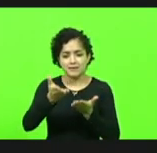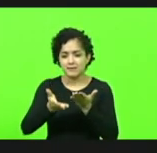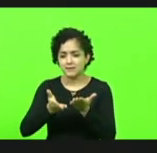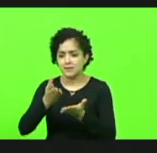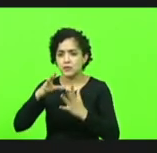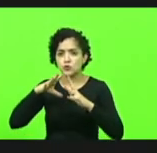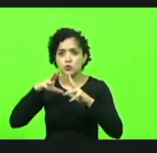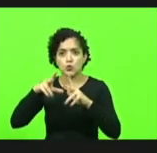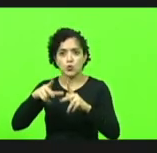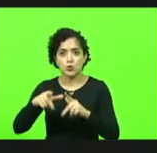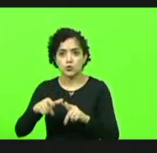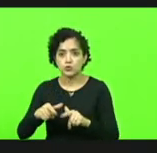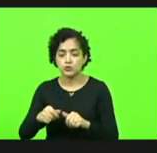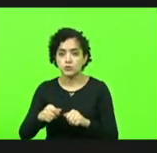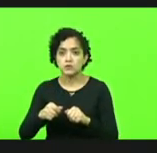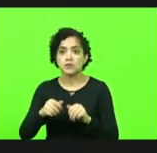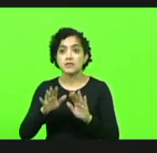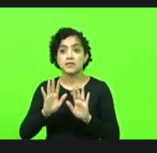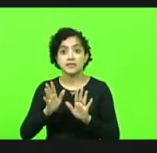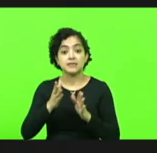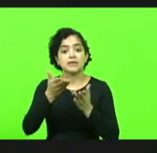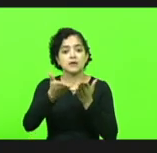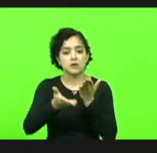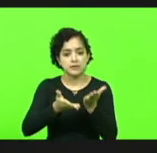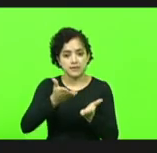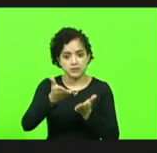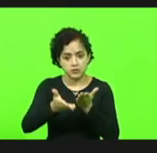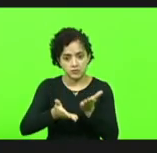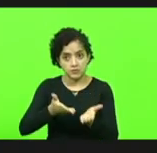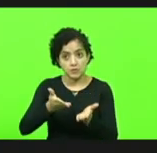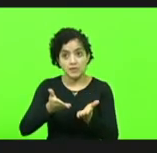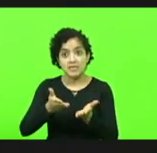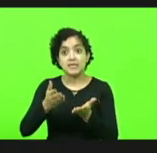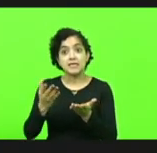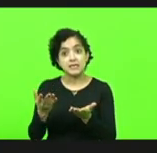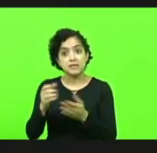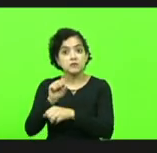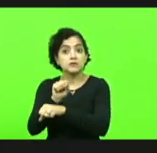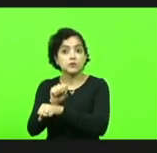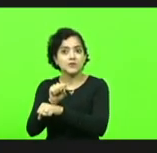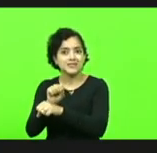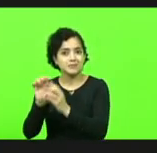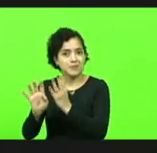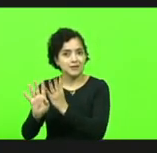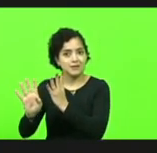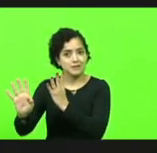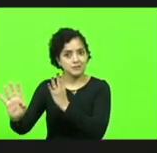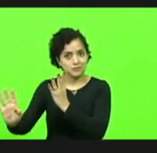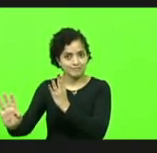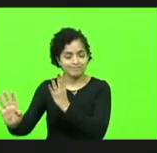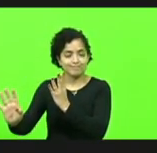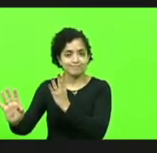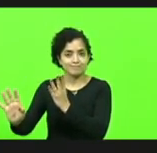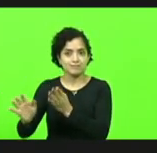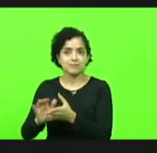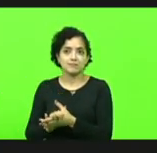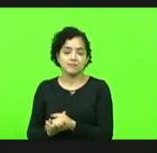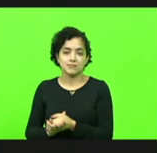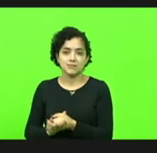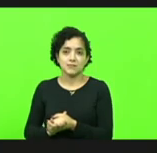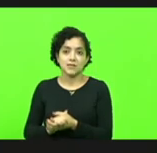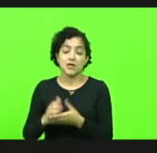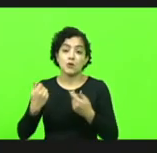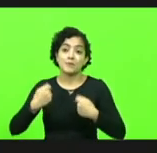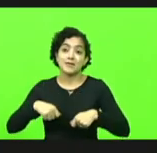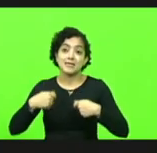público que já recebe atendimento e aqueles que estão em fila de espera, eu